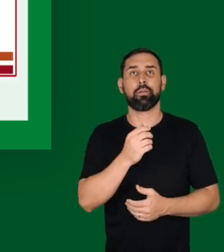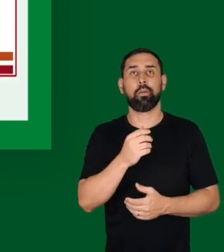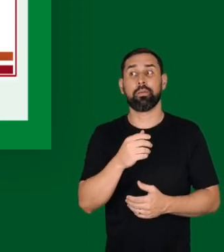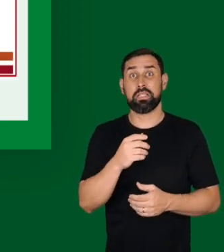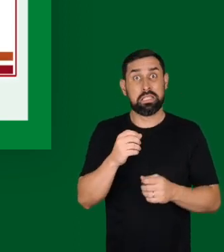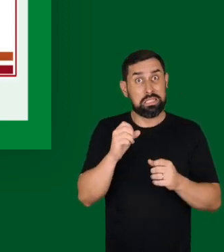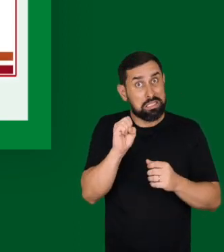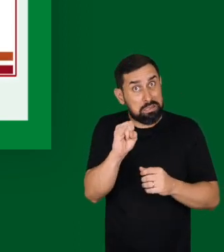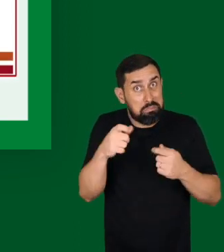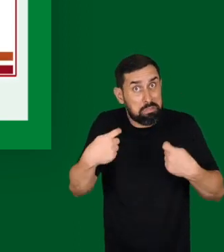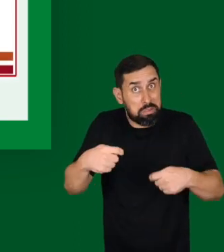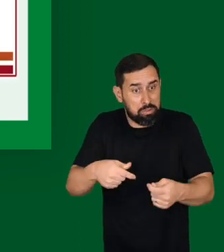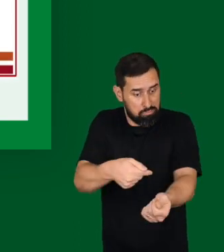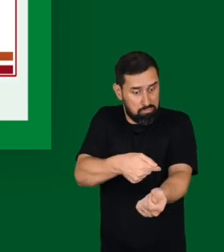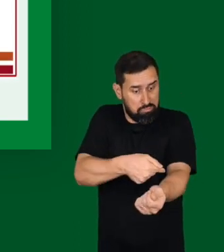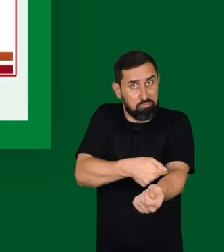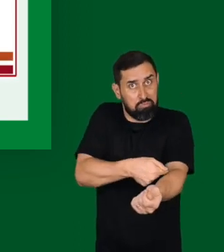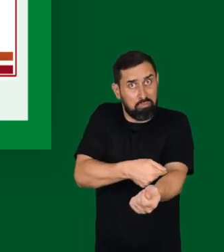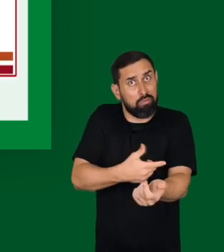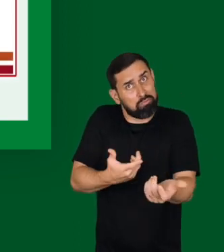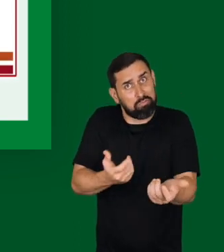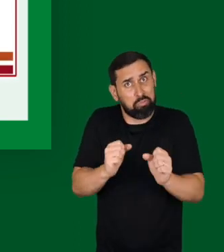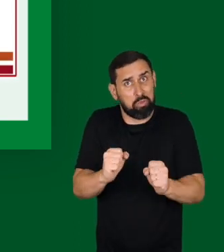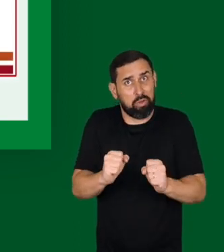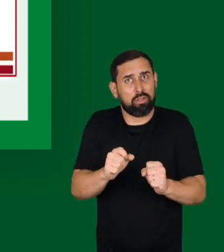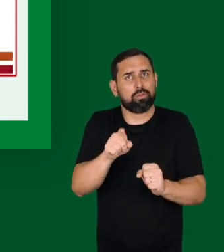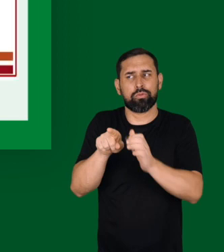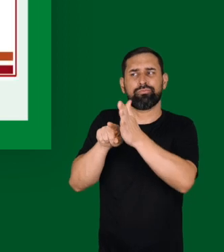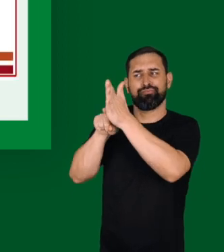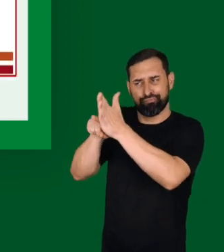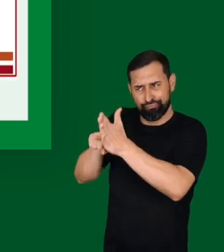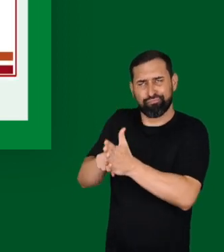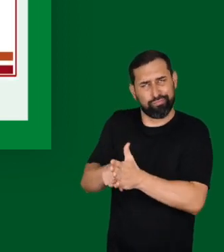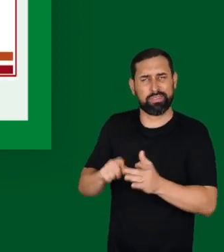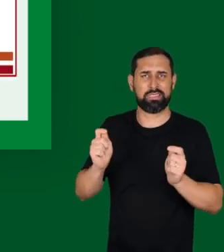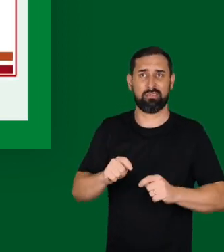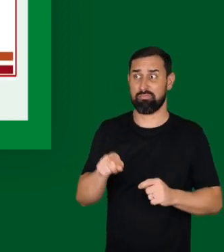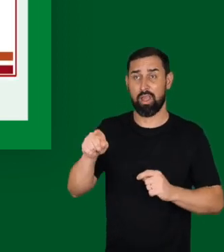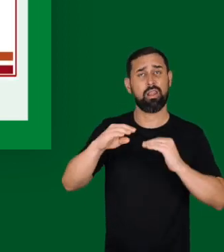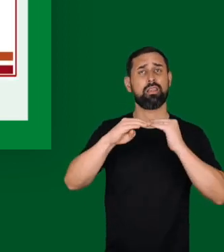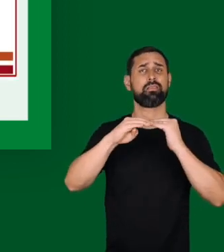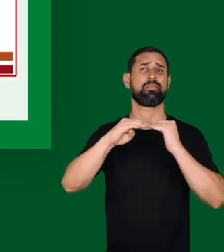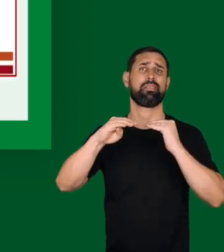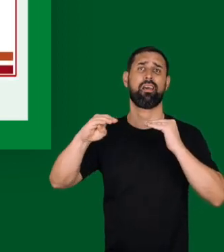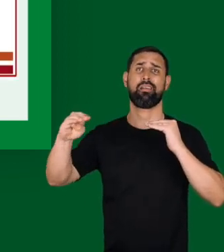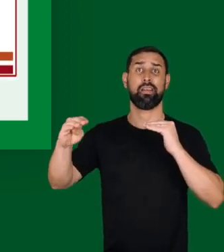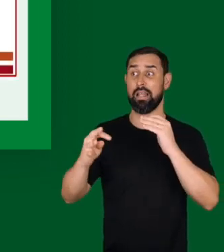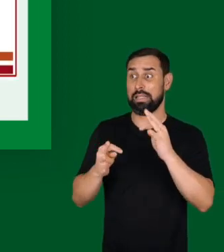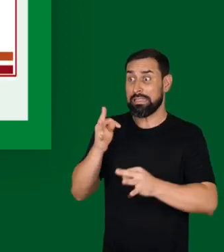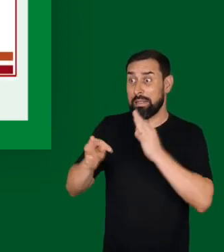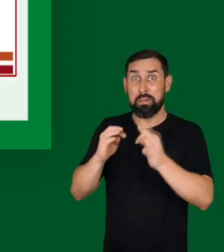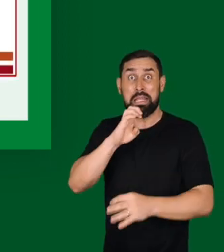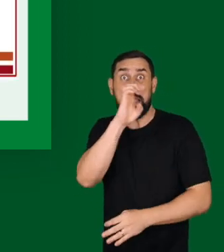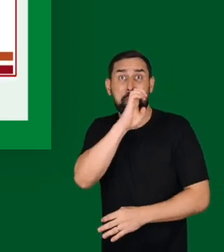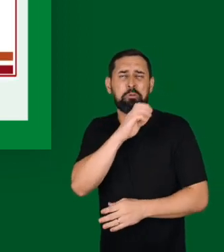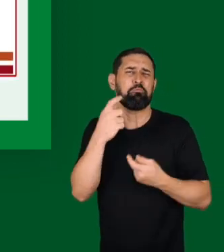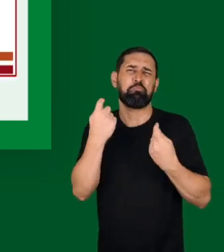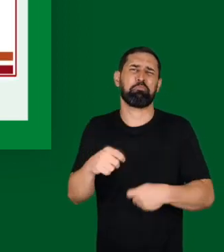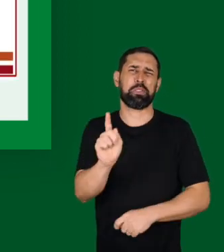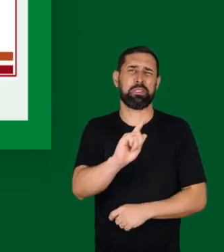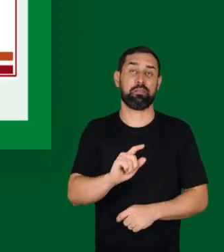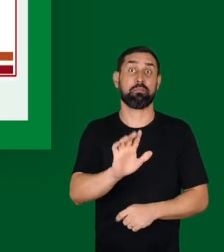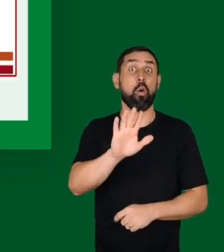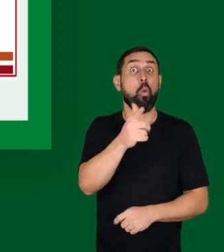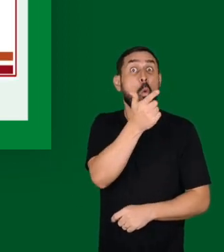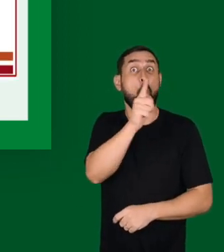for necessário, pulsionar veia ou não e fazer exames. Ou seja, o paciente está numa situação que não precisa